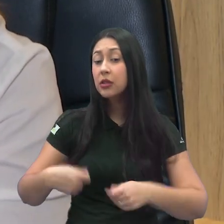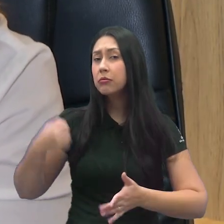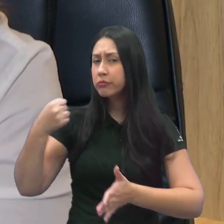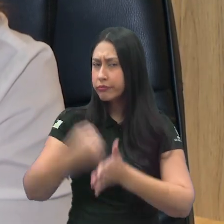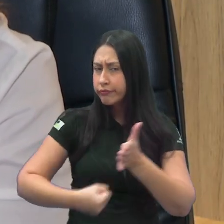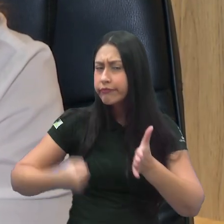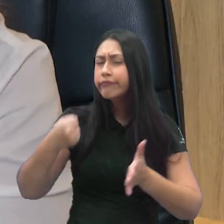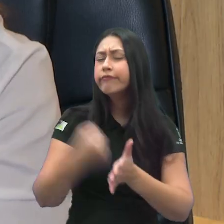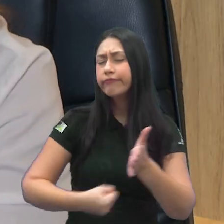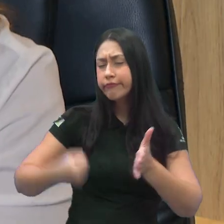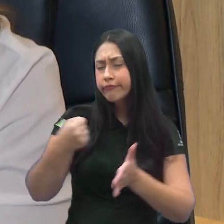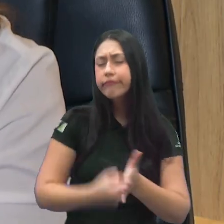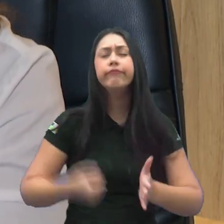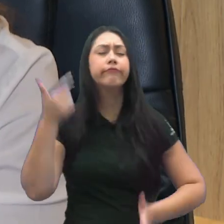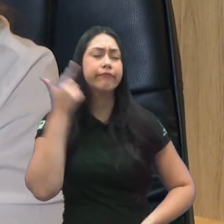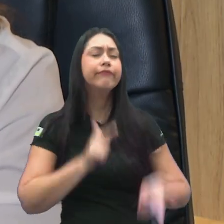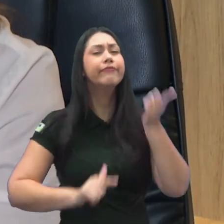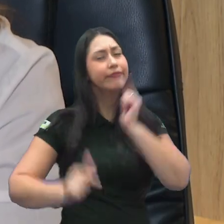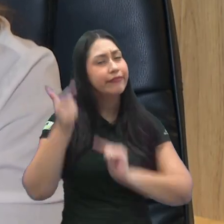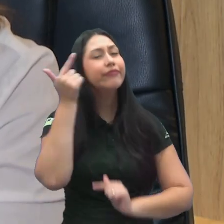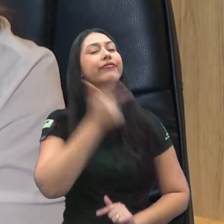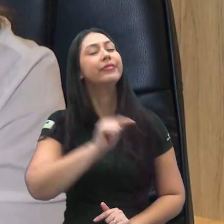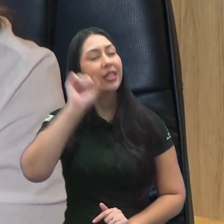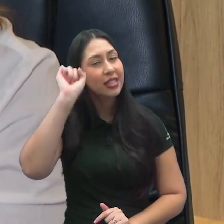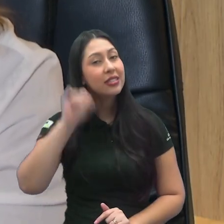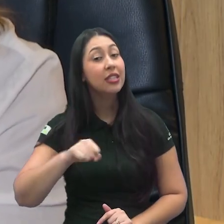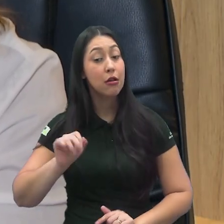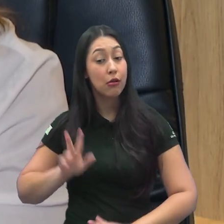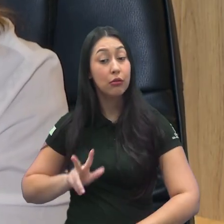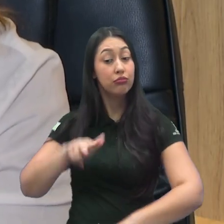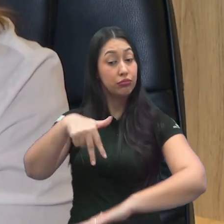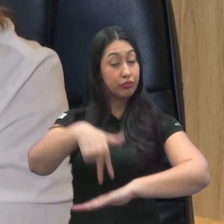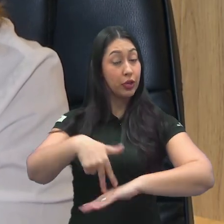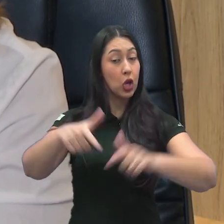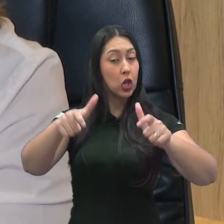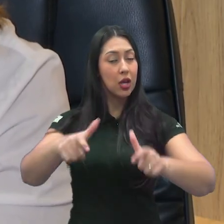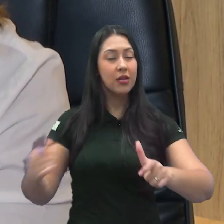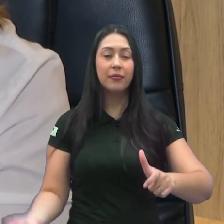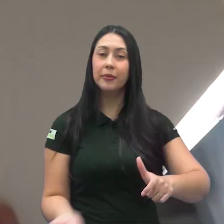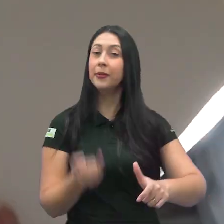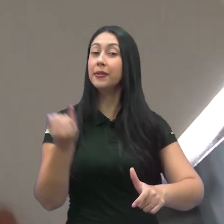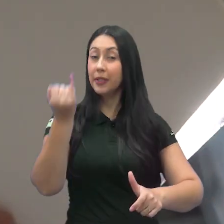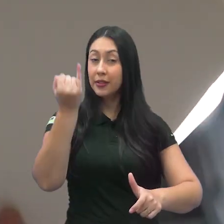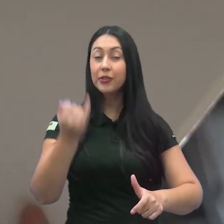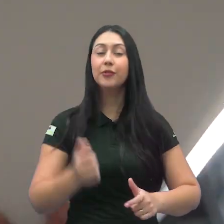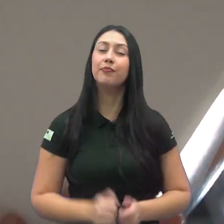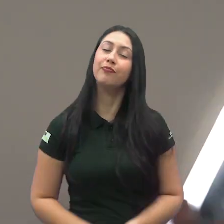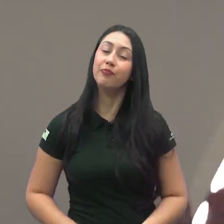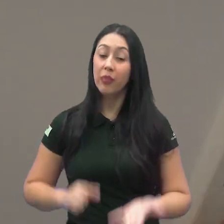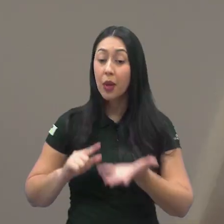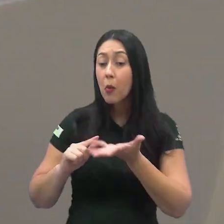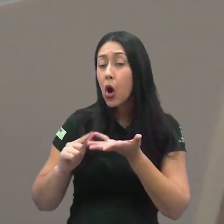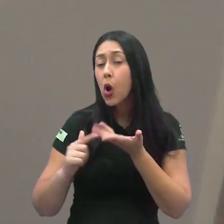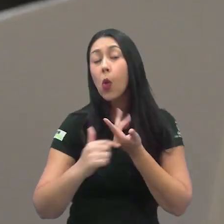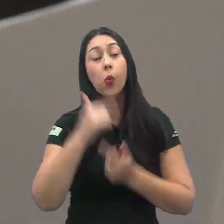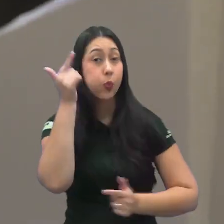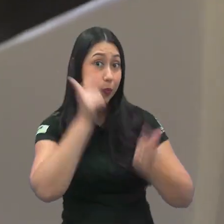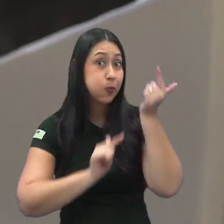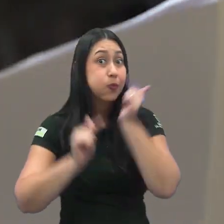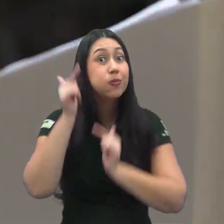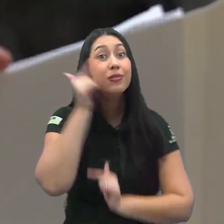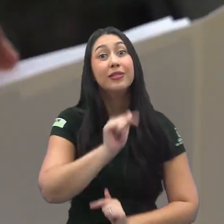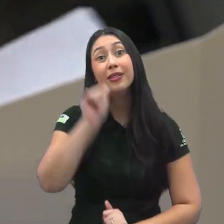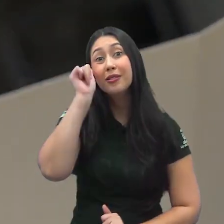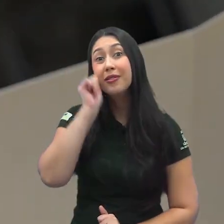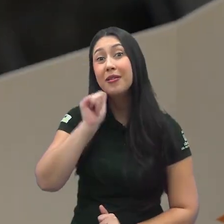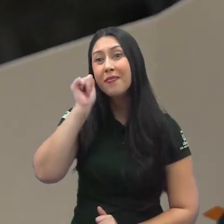continuar conquistando e lutando pelos nossos direitos de ocupar espaços tão importantes também. São muitas as conquistas